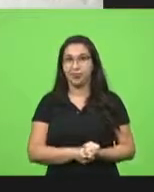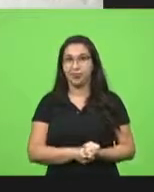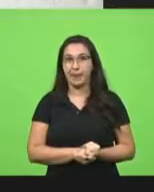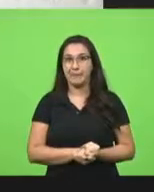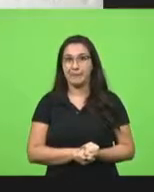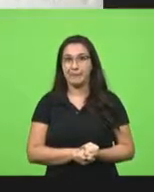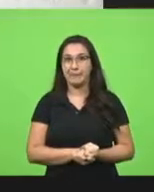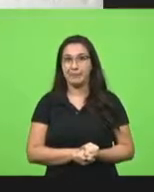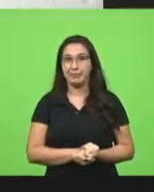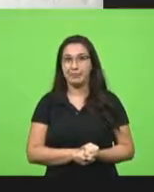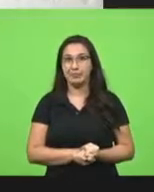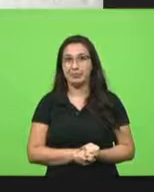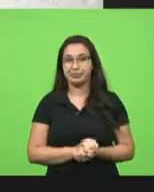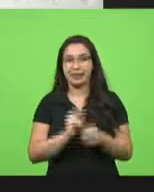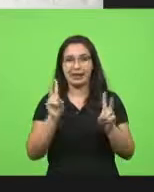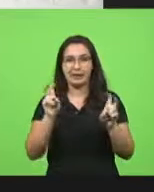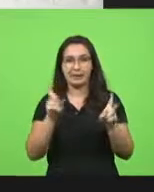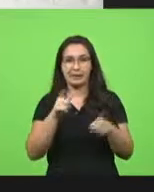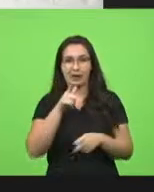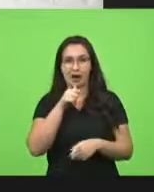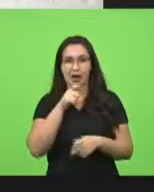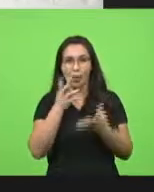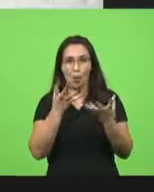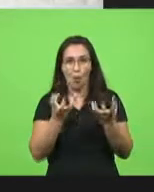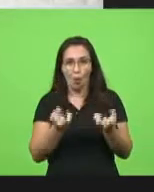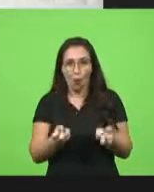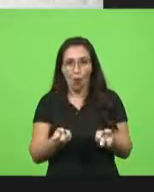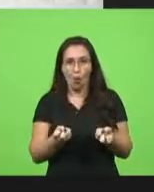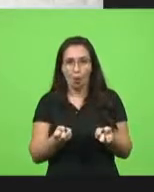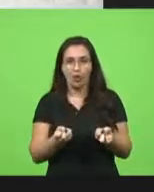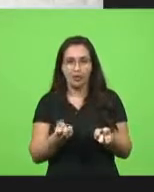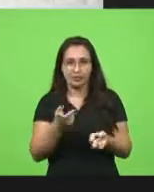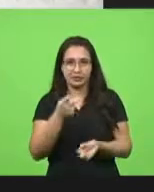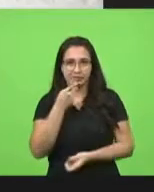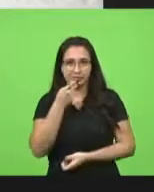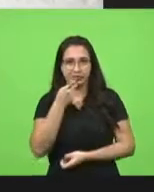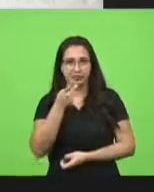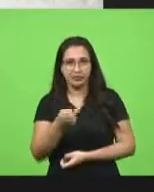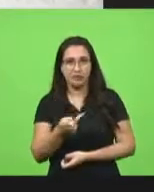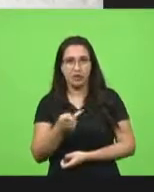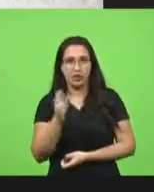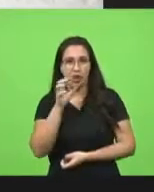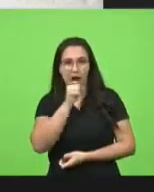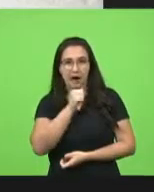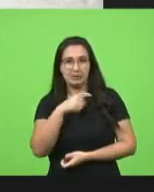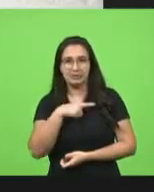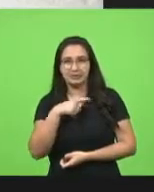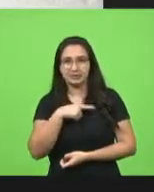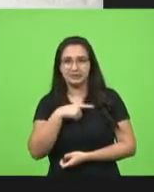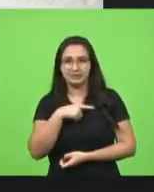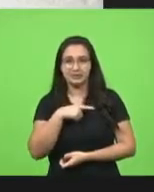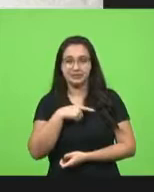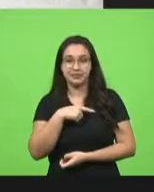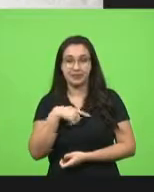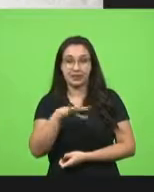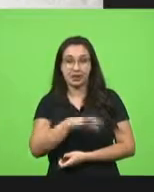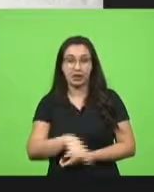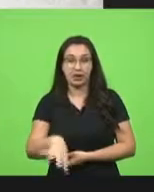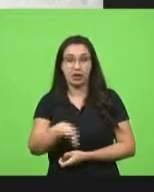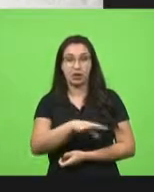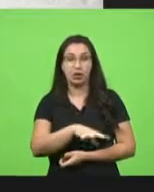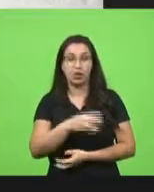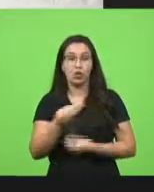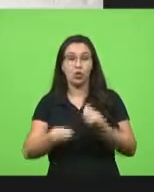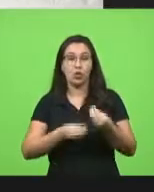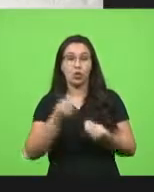Em relação à estiagem, como o deputado aqui colocou, de forma bem rápida, nós estamos, no dia de hoje,